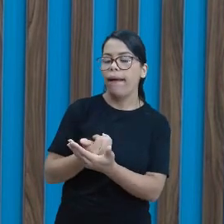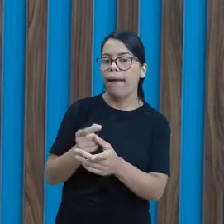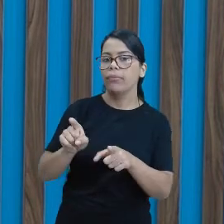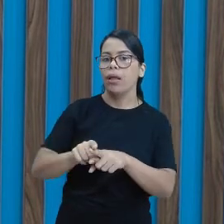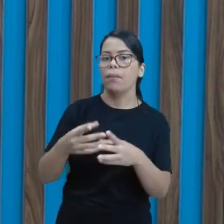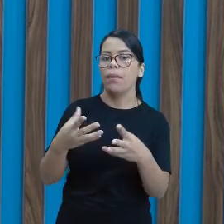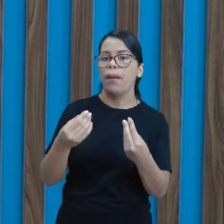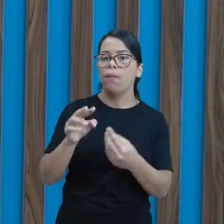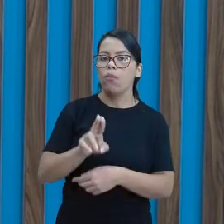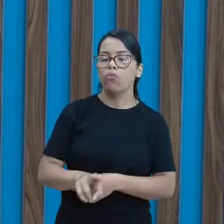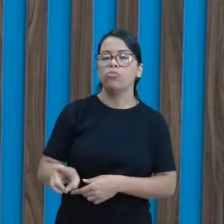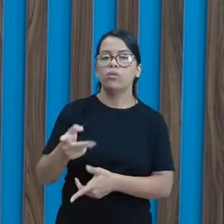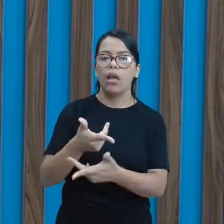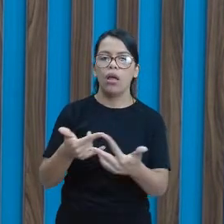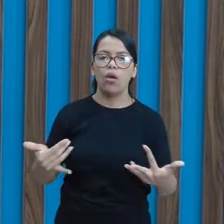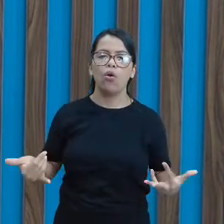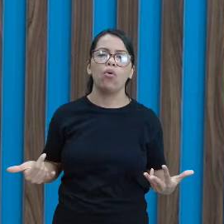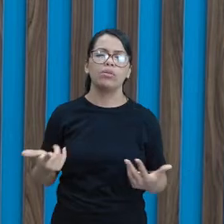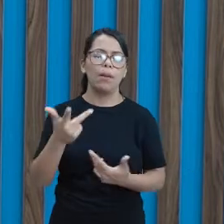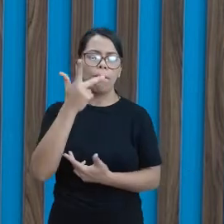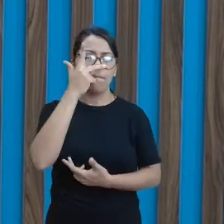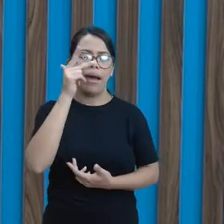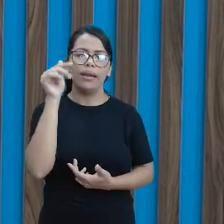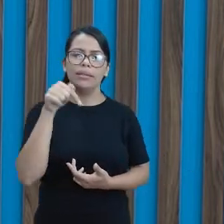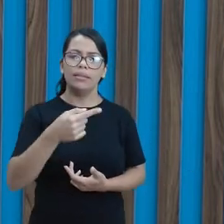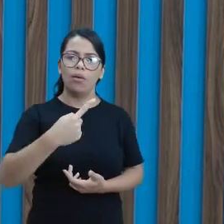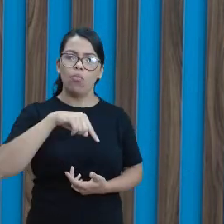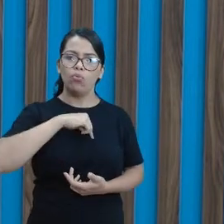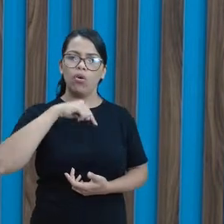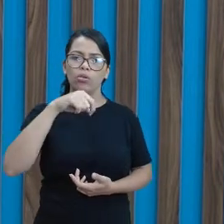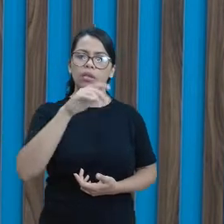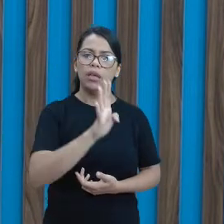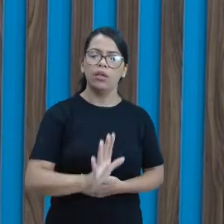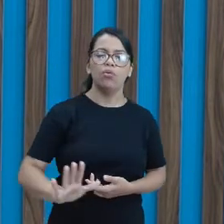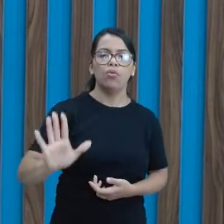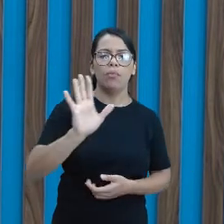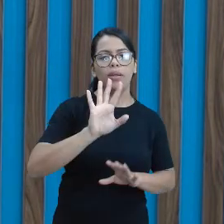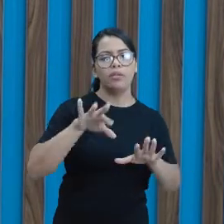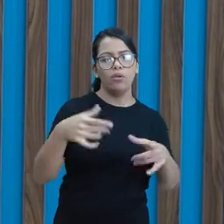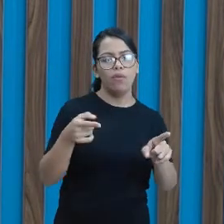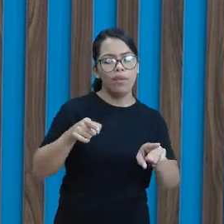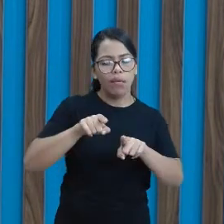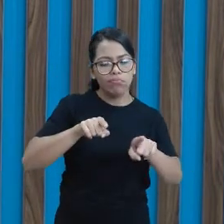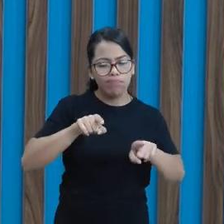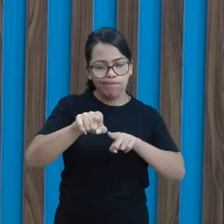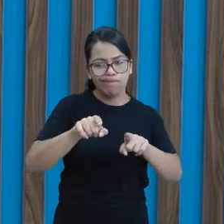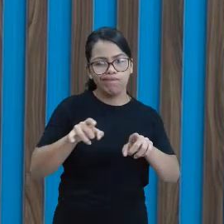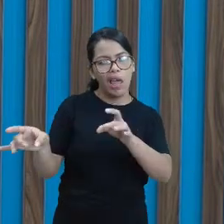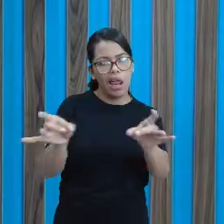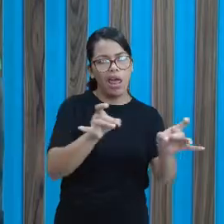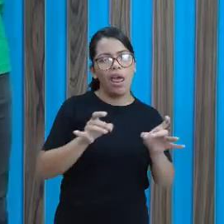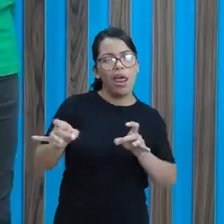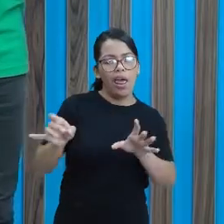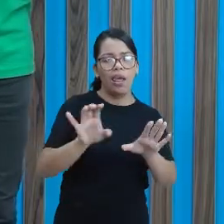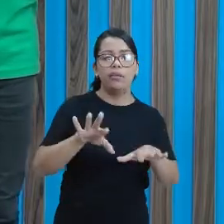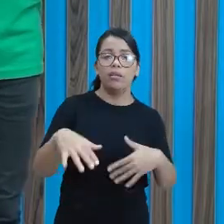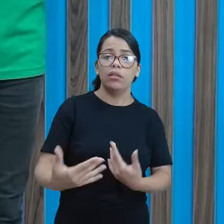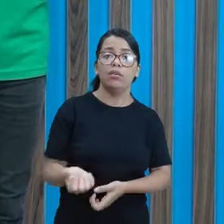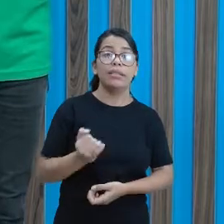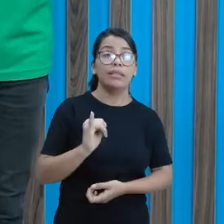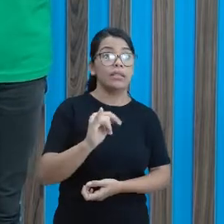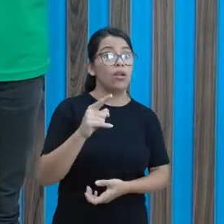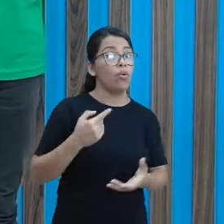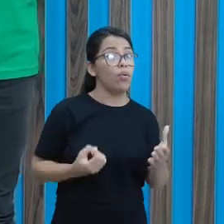lá. Enfim, são produtos que são bem similares aqui com os nossos produtos brasileiros e acabam aqui competindo no mercado, né, professor? Então, se eu não criar